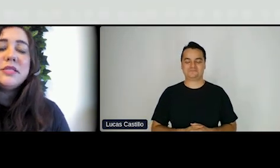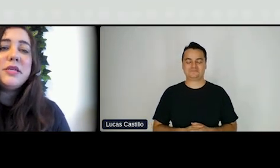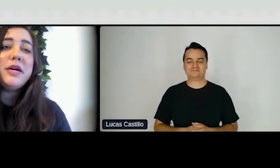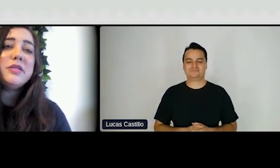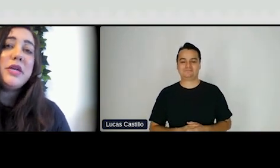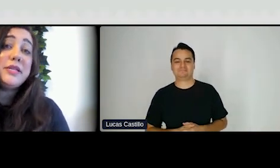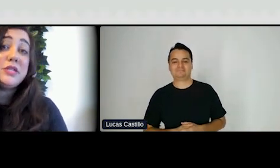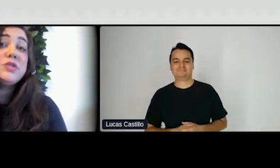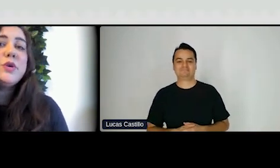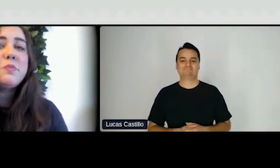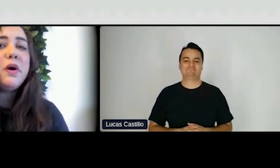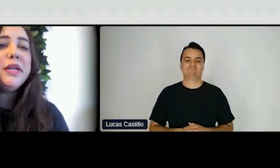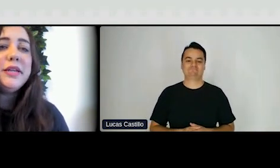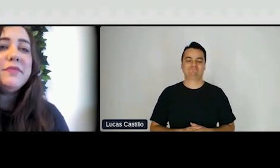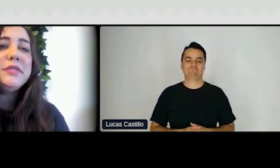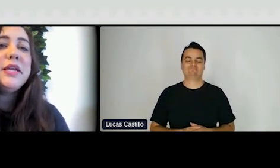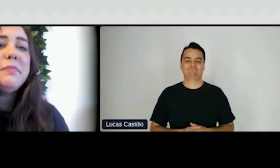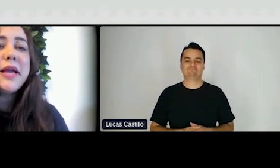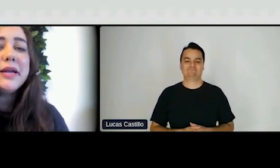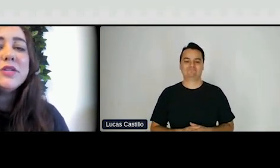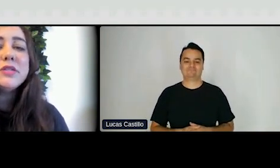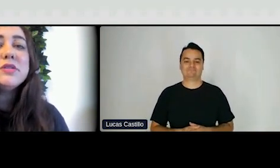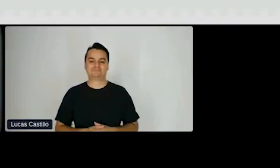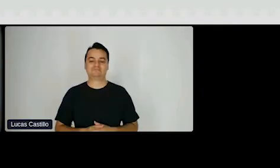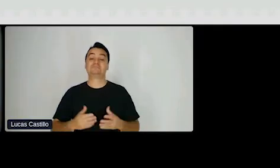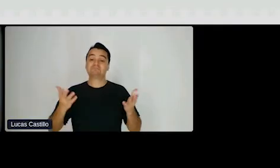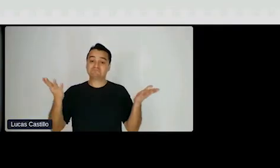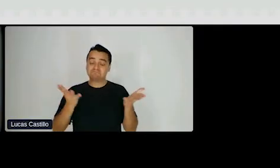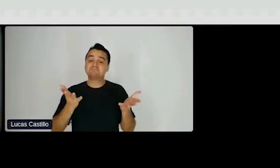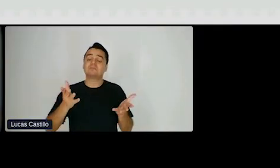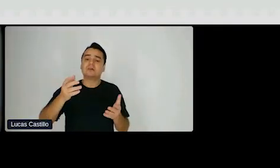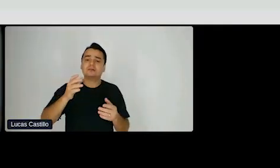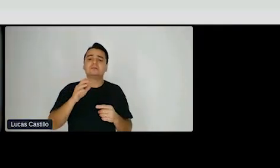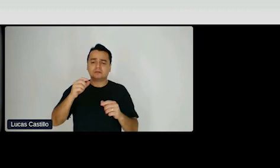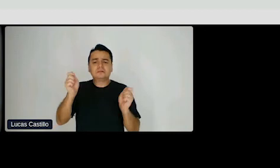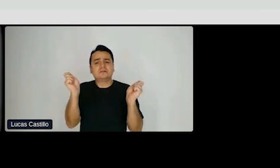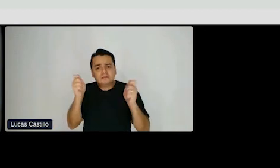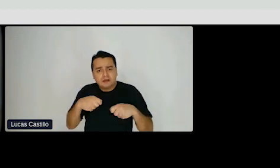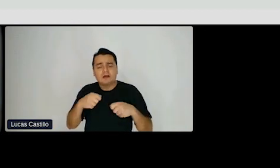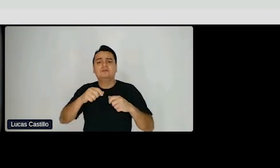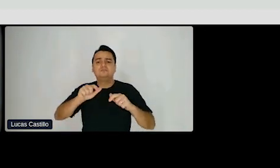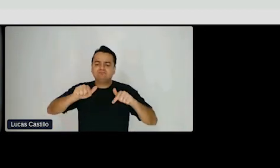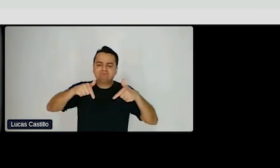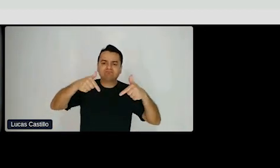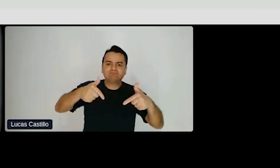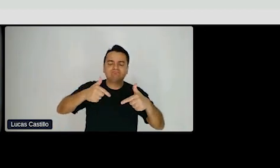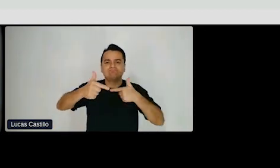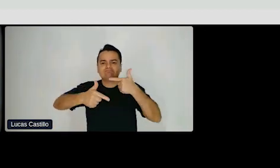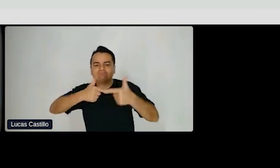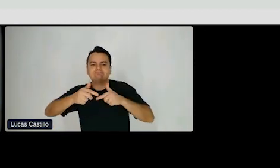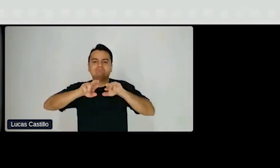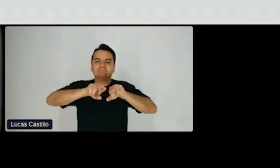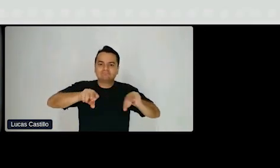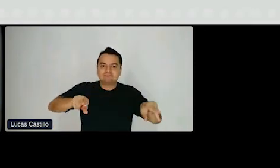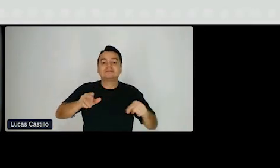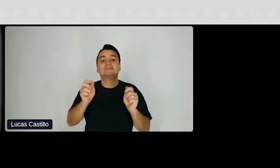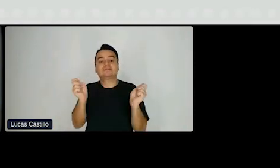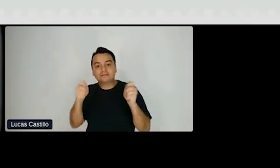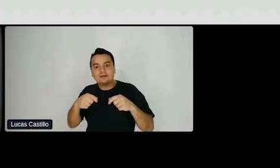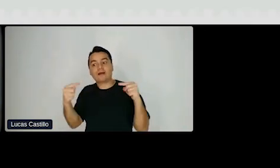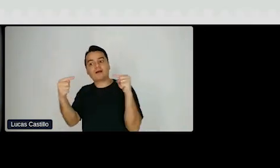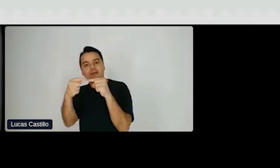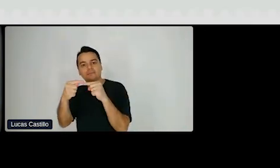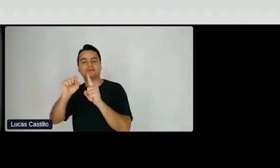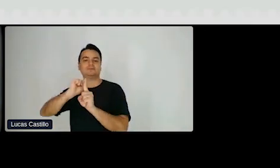Todas as ações podem e devem ser aplicadas na sociedade, né? Então, a gente trouxe um vídeo para